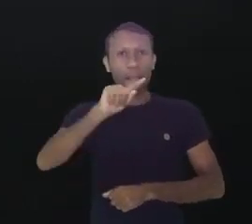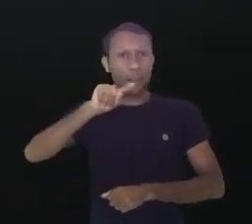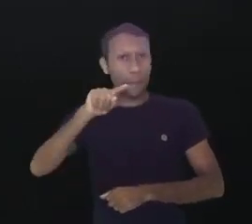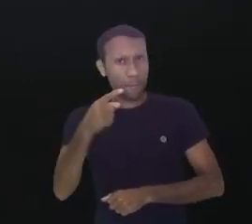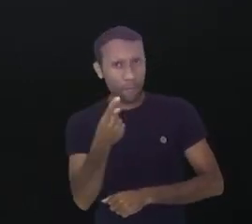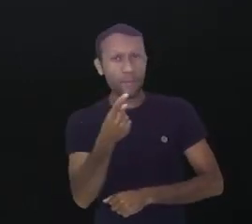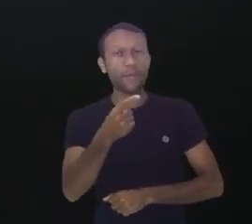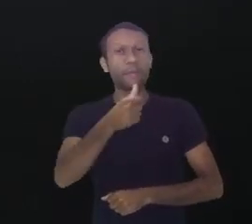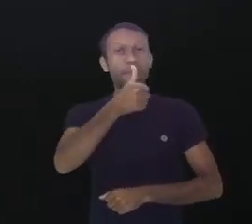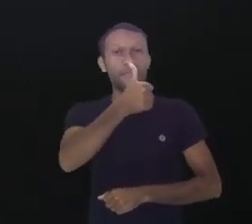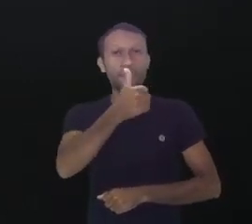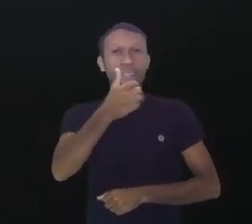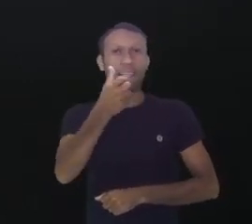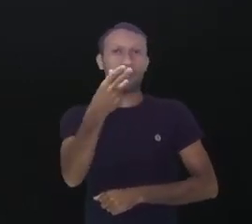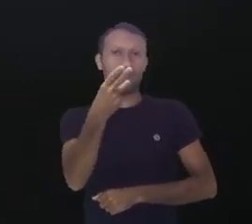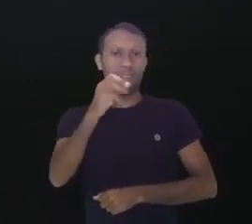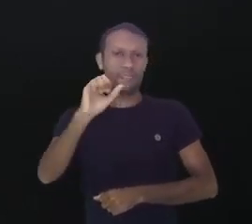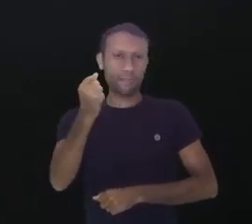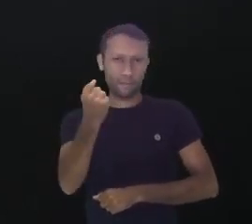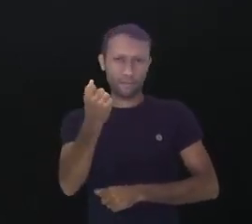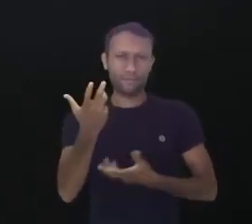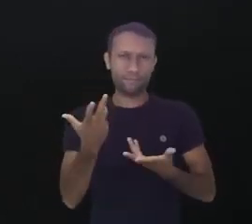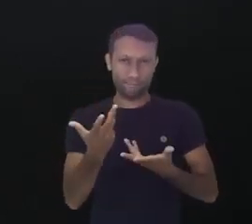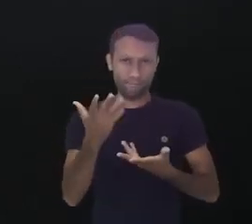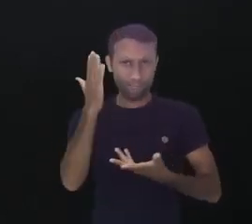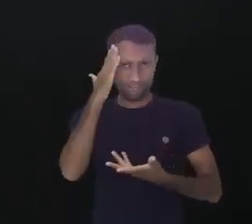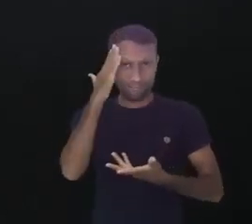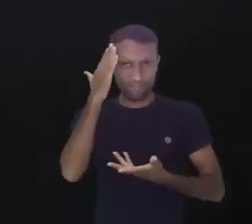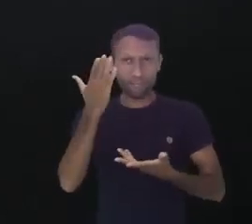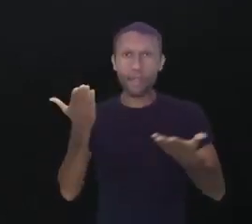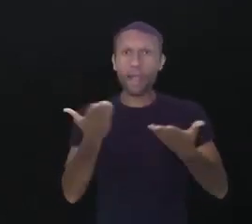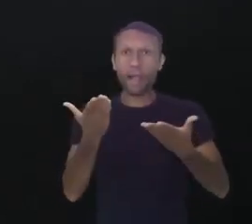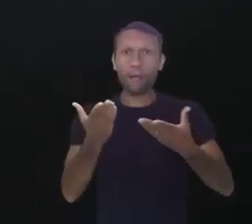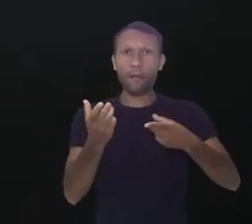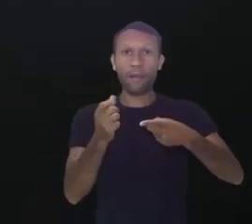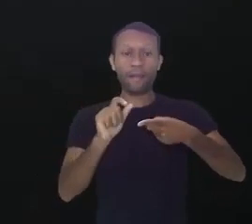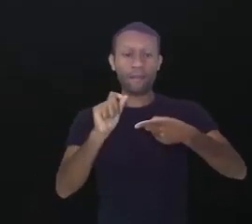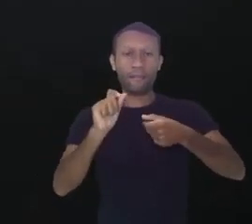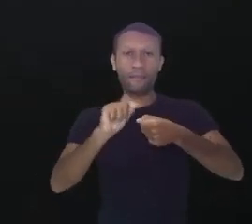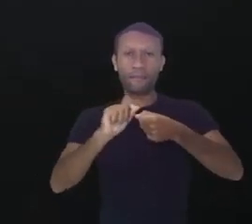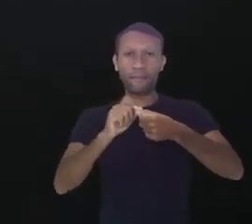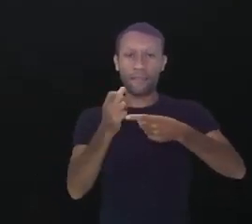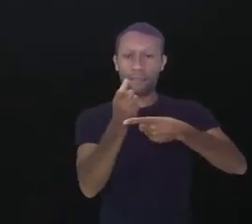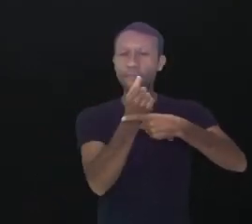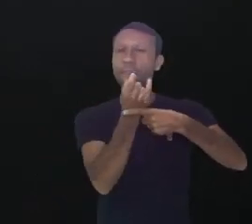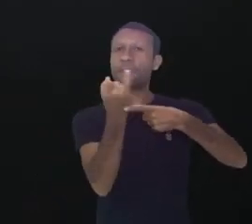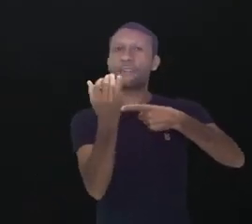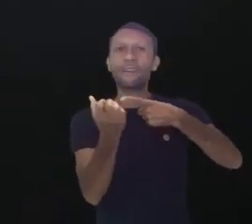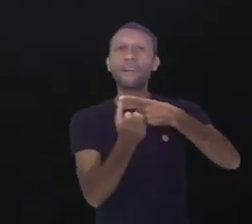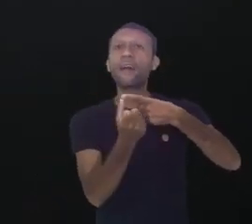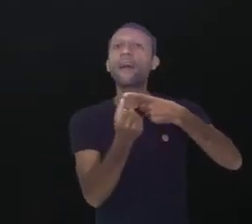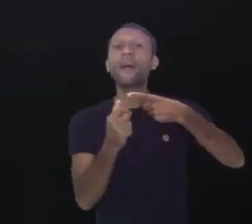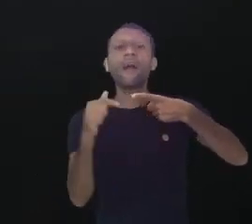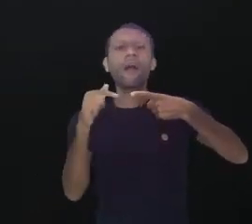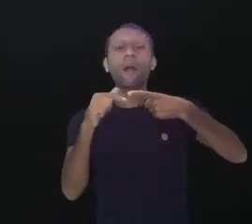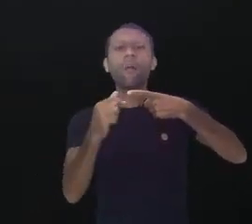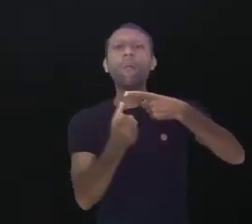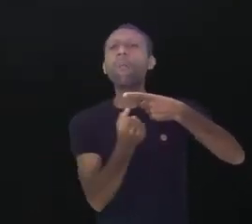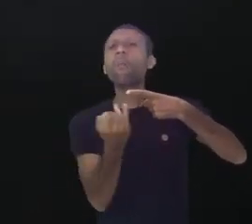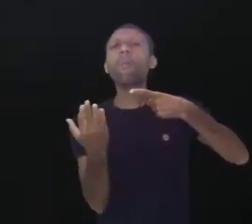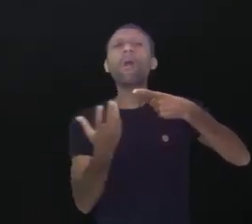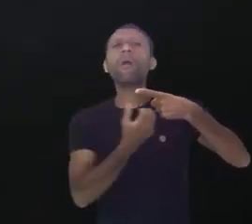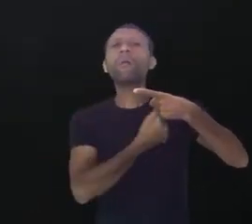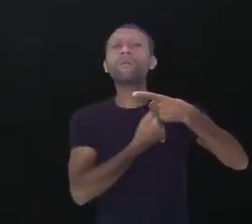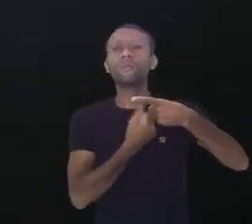36.138. Perfeito? E o que vai acontecer agora com a fração? Qual vai ser o número que eu vou colocar aqui embaixo